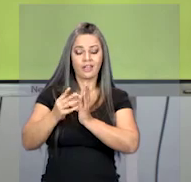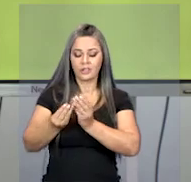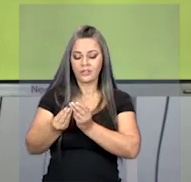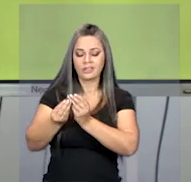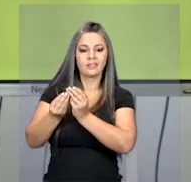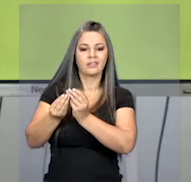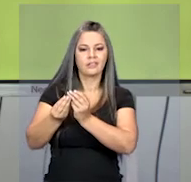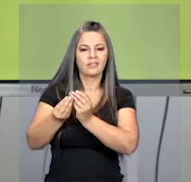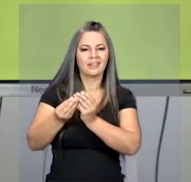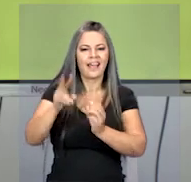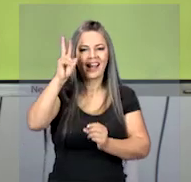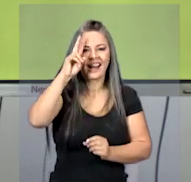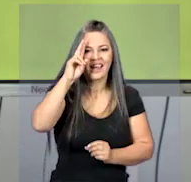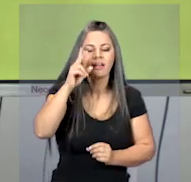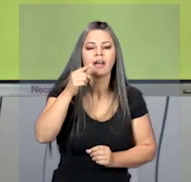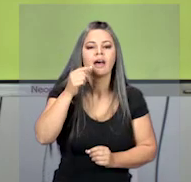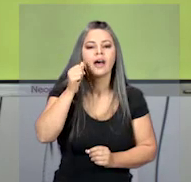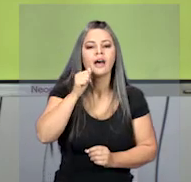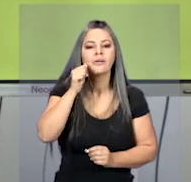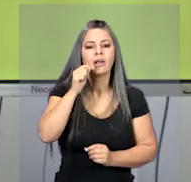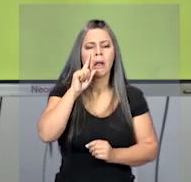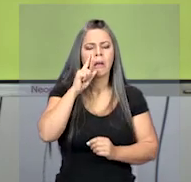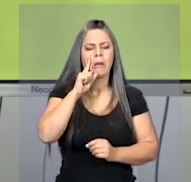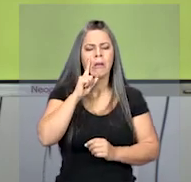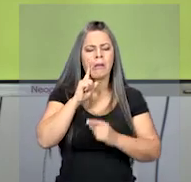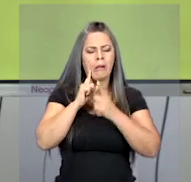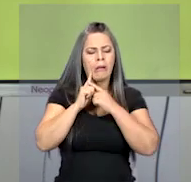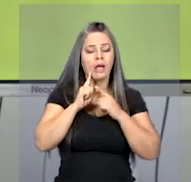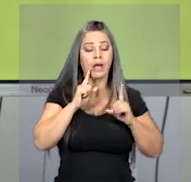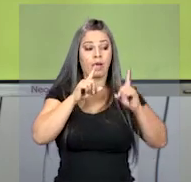Por quem? Pelo deus deles, Tupã. Não é?